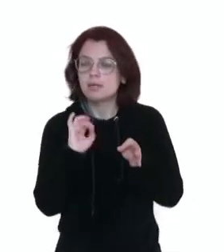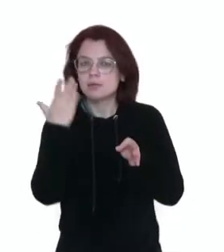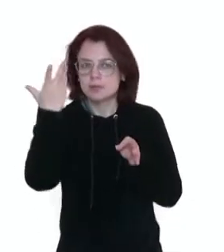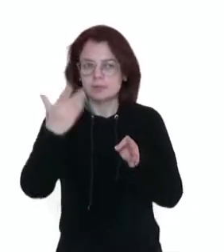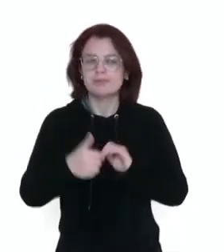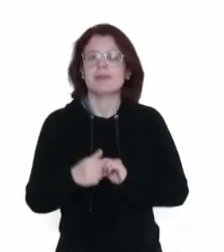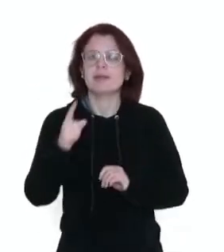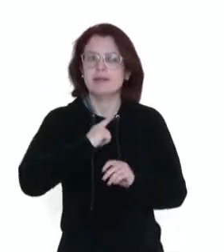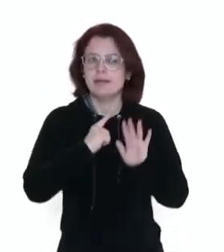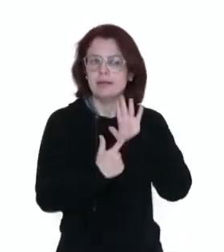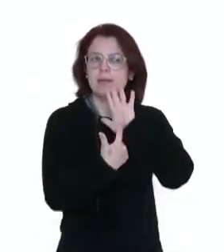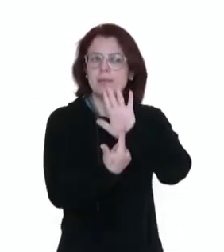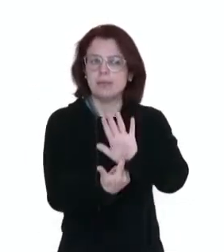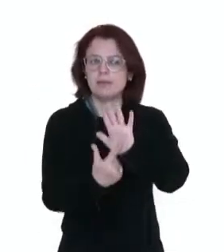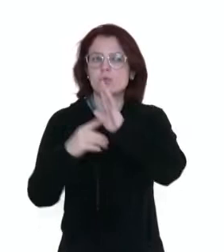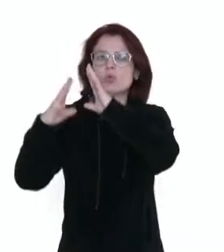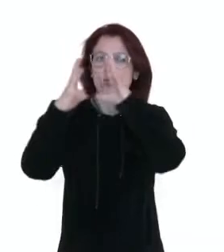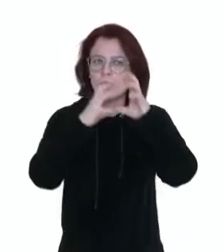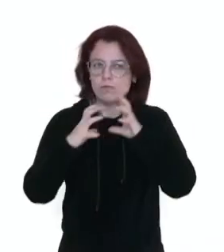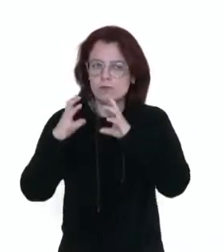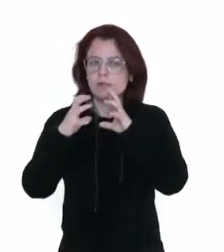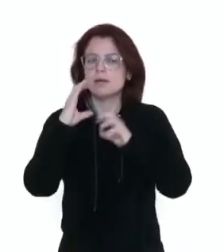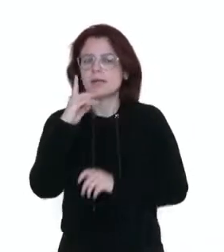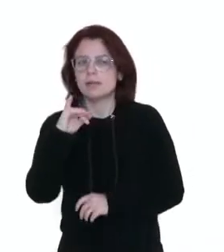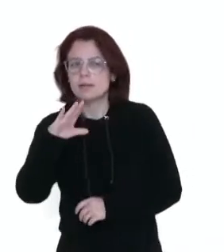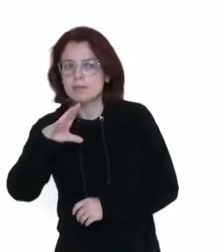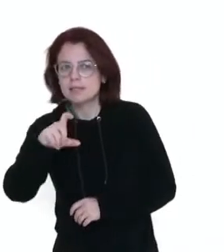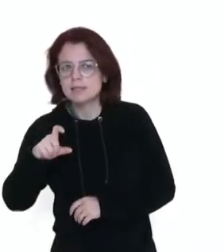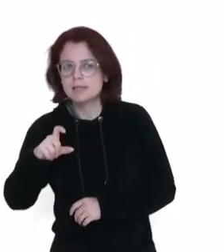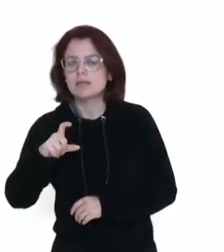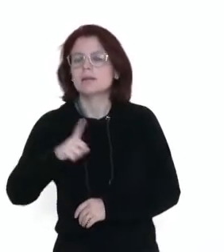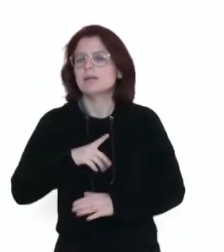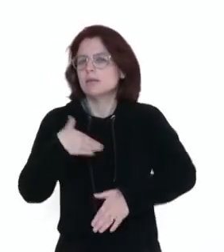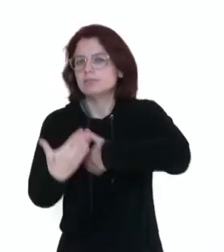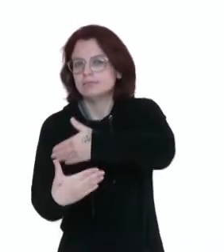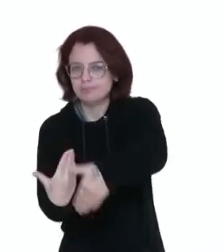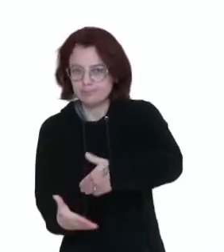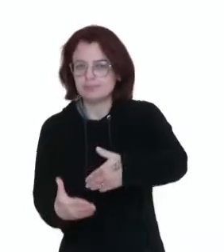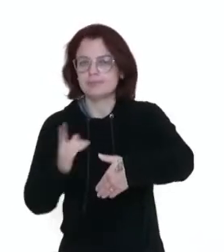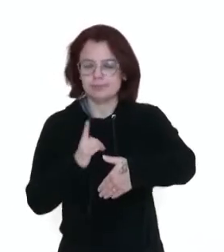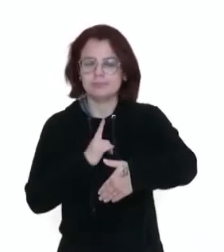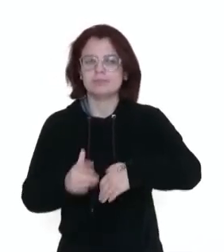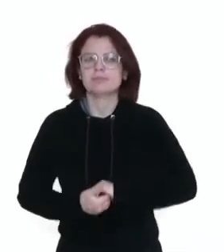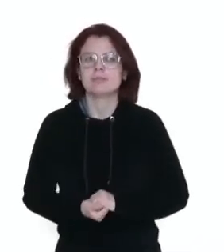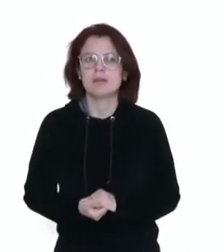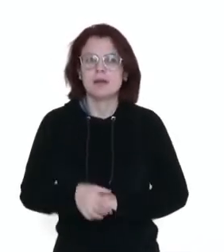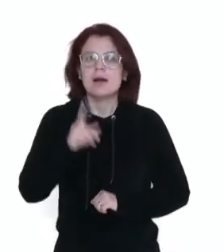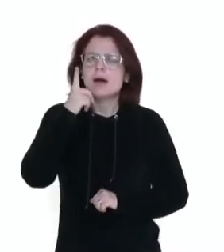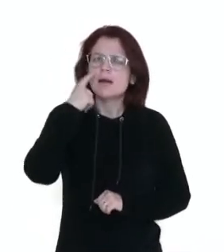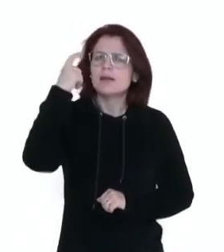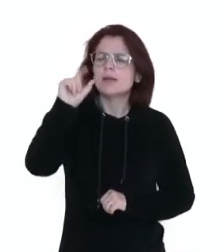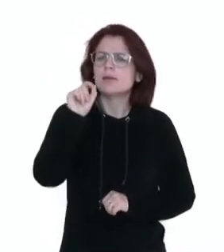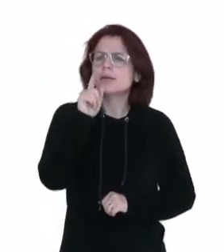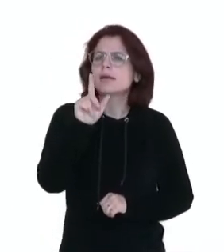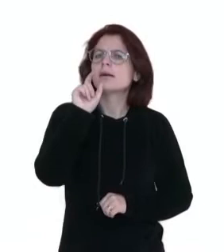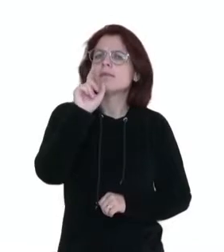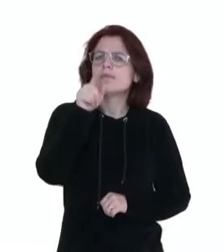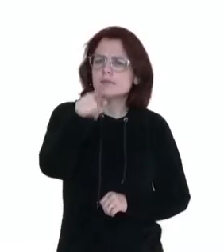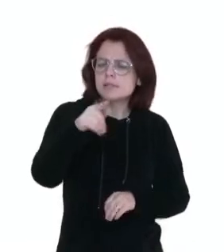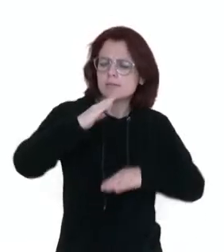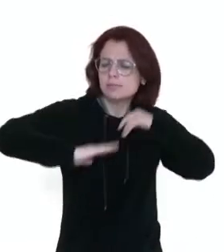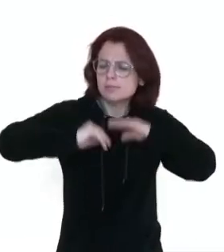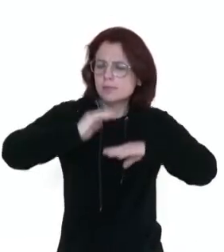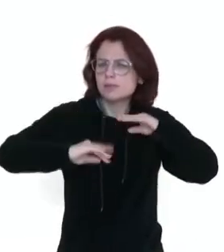a apresentação, o conflito, o clímax e o desfecho, né? Então a ideia é que você produza uma lenda